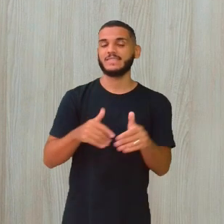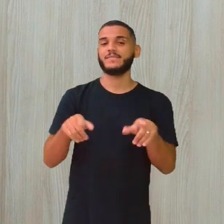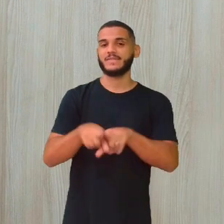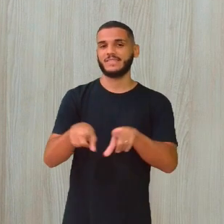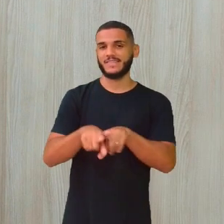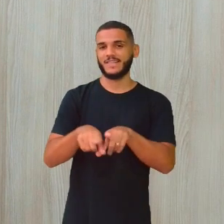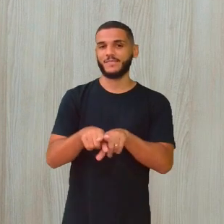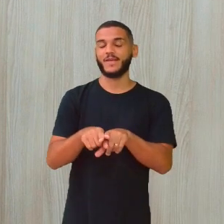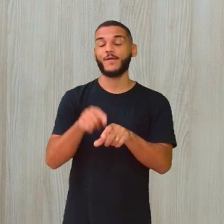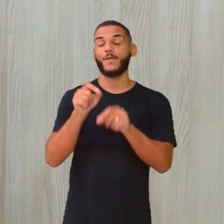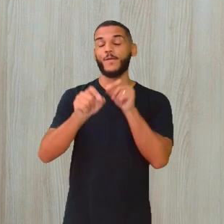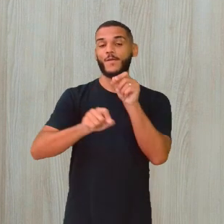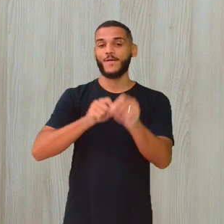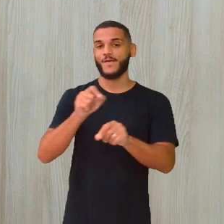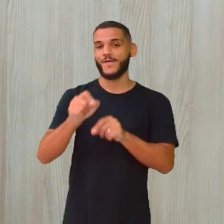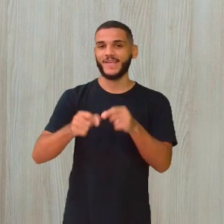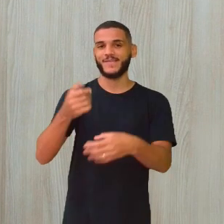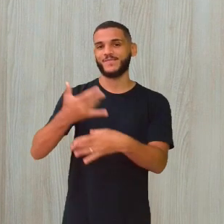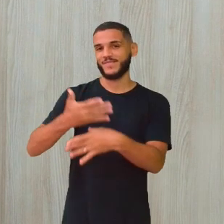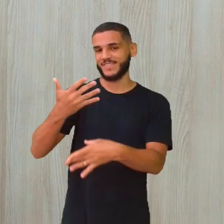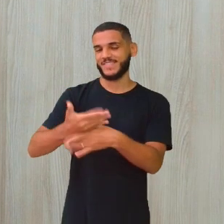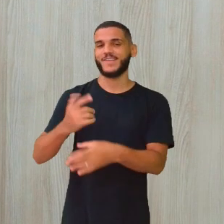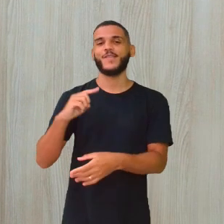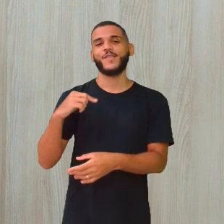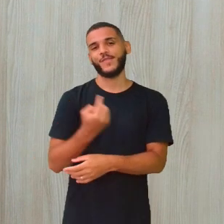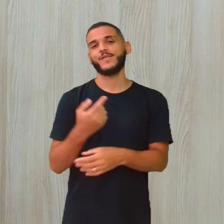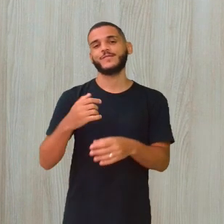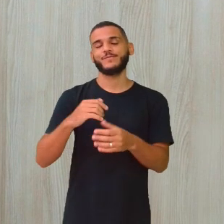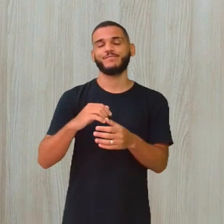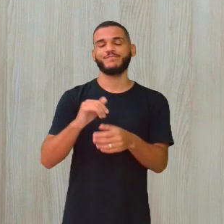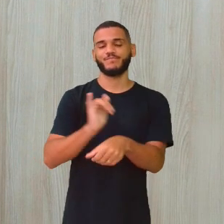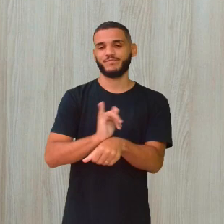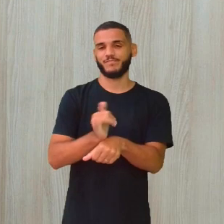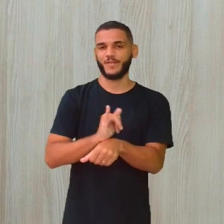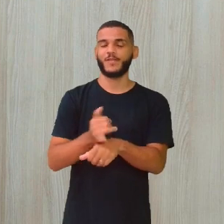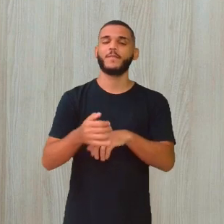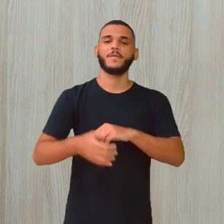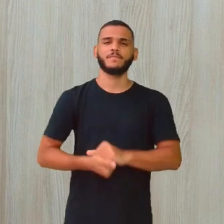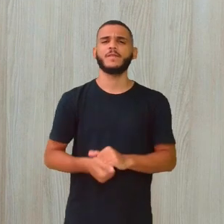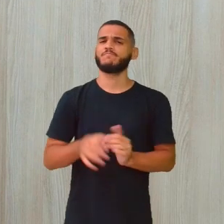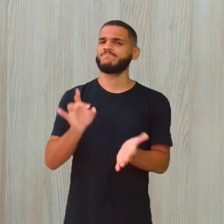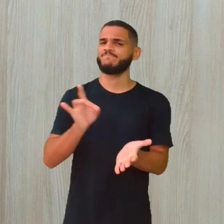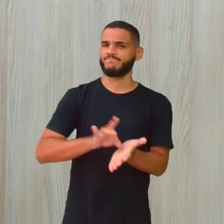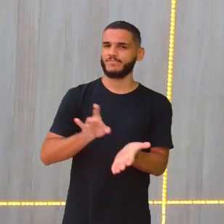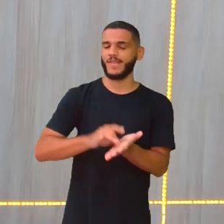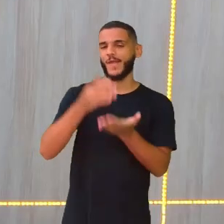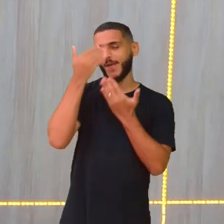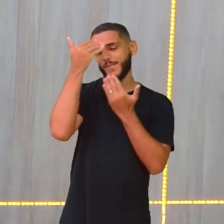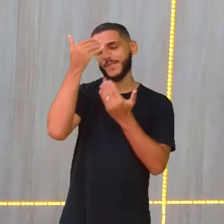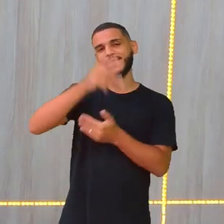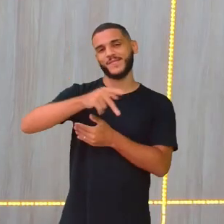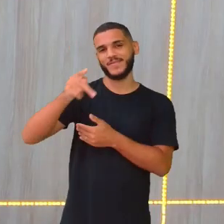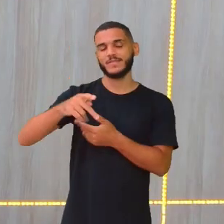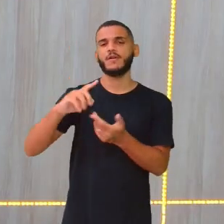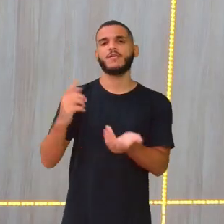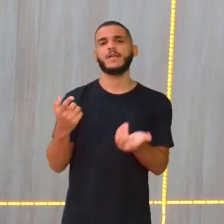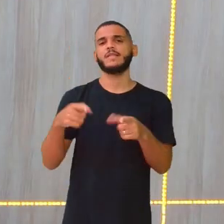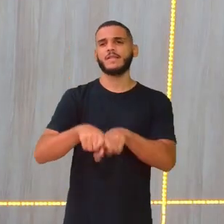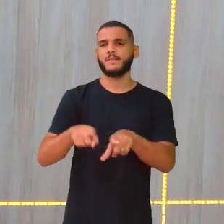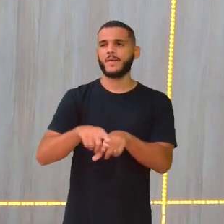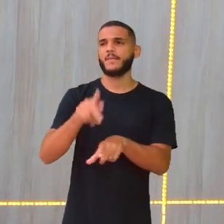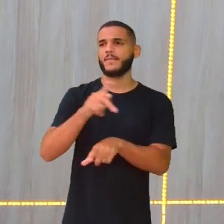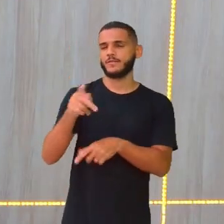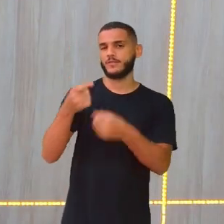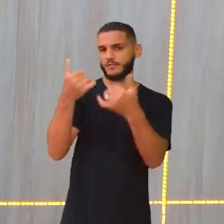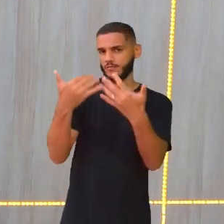deixa o seu comentário lá no nosso canal do YouTube Educa Recife. Exato, e como disse, obrigada, professora. Como disse, né,